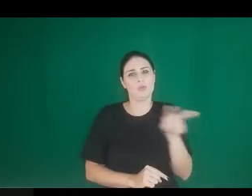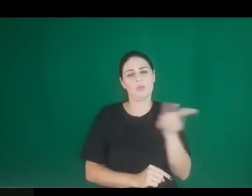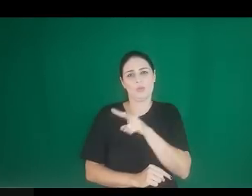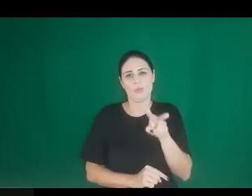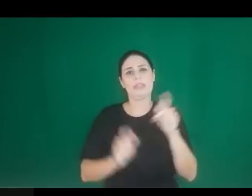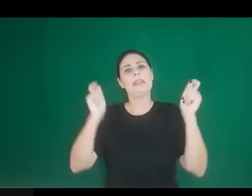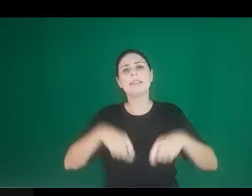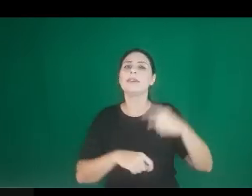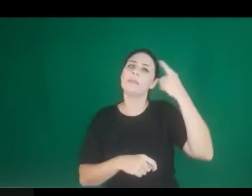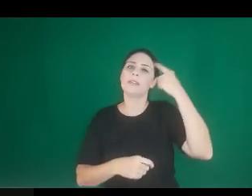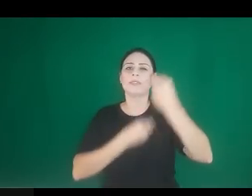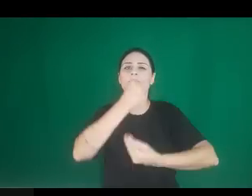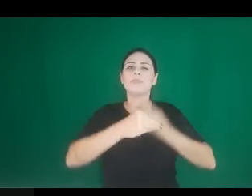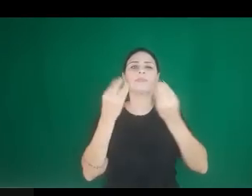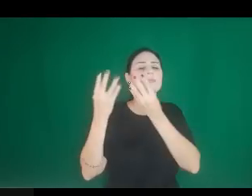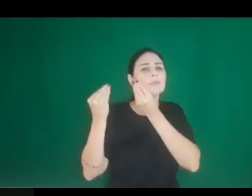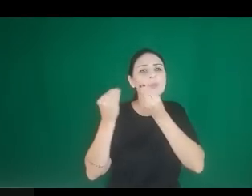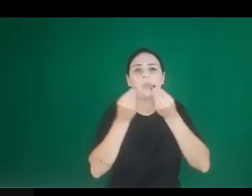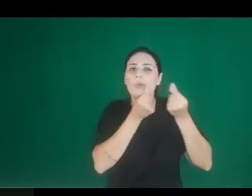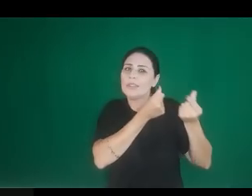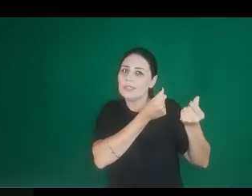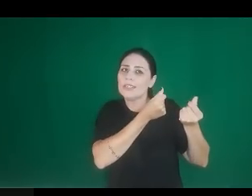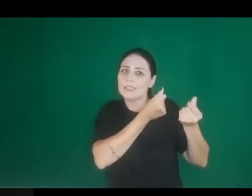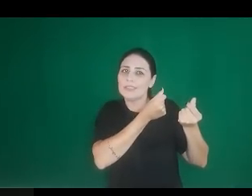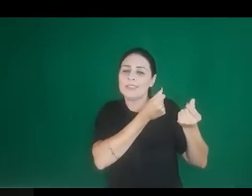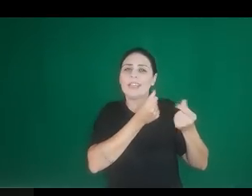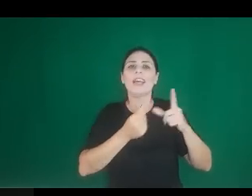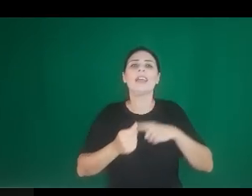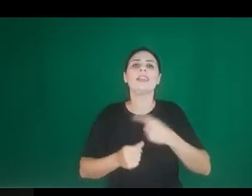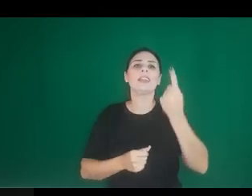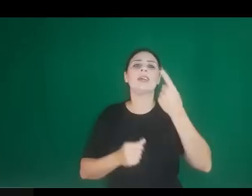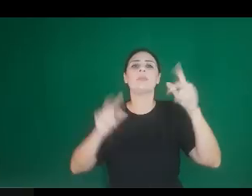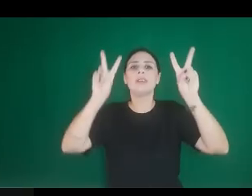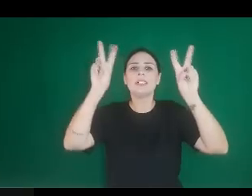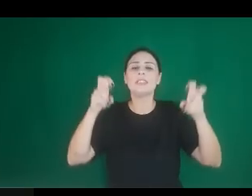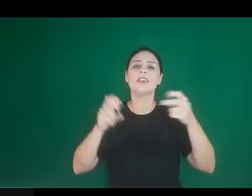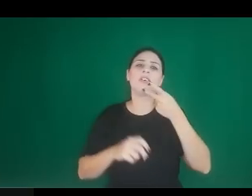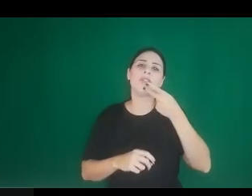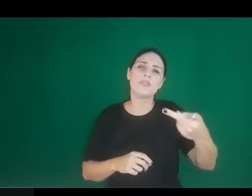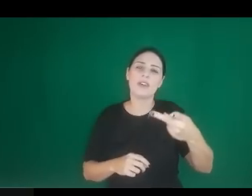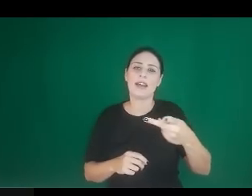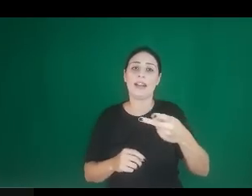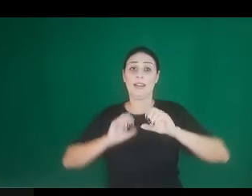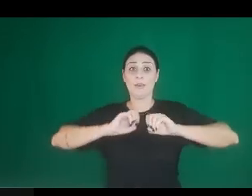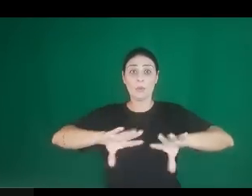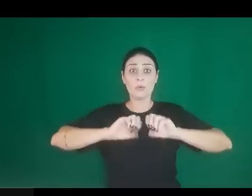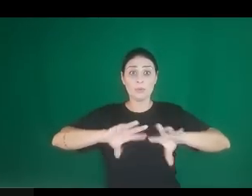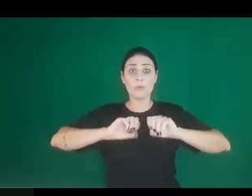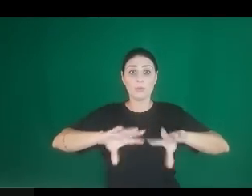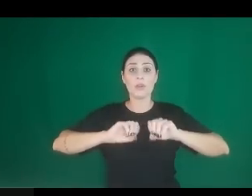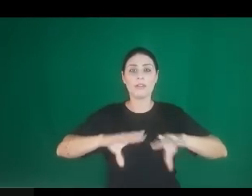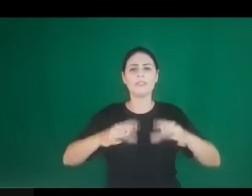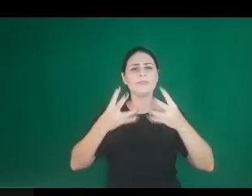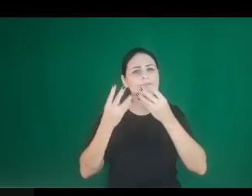sim, pensar em qualidade, aí pensando que, e aí tem uma citação aqui desses autores que diz assim, que a